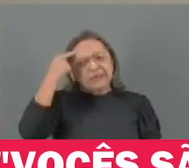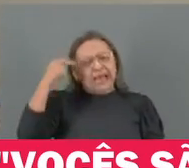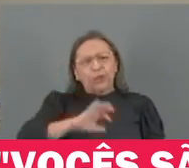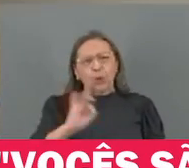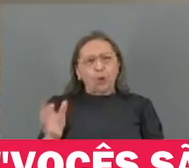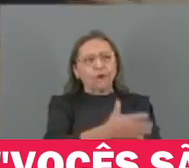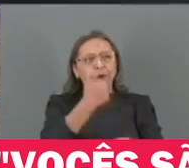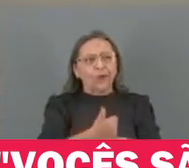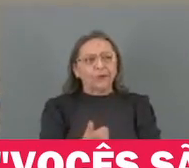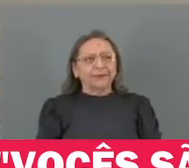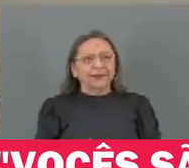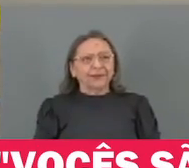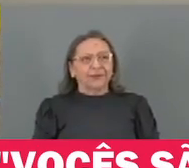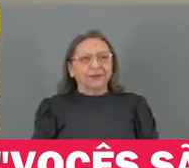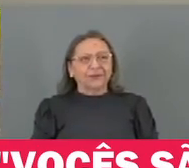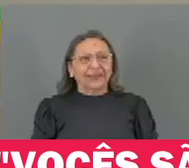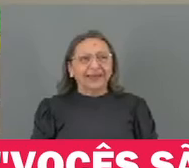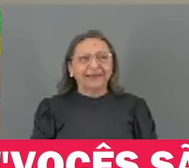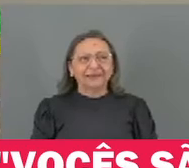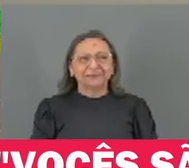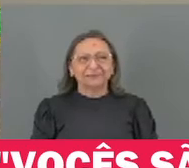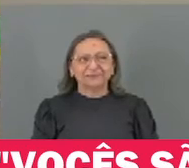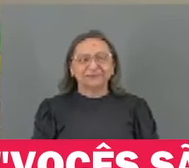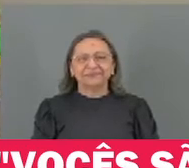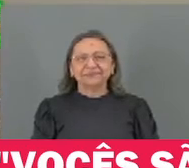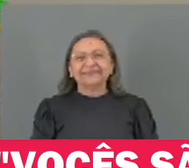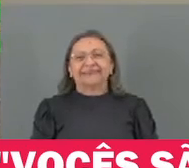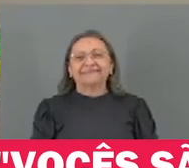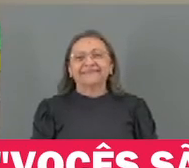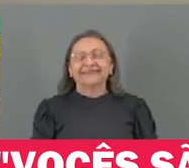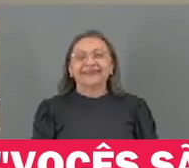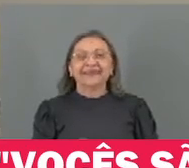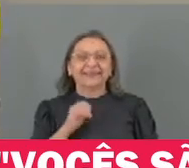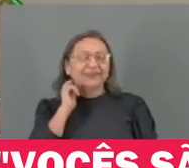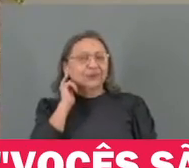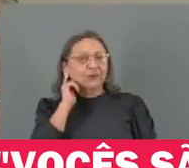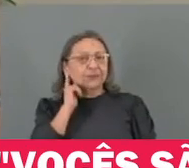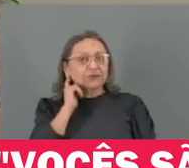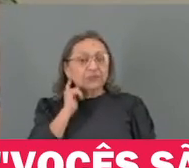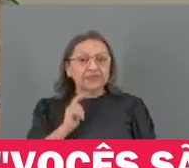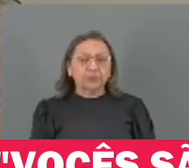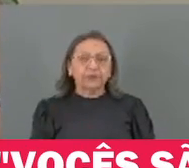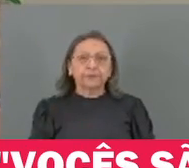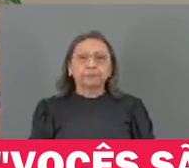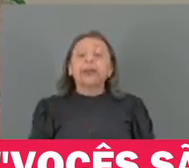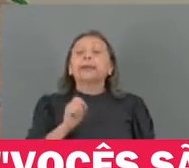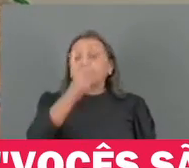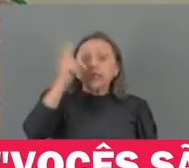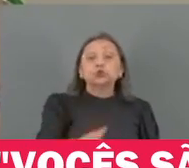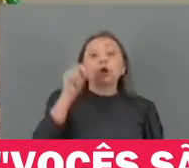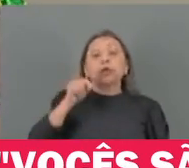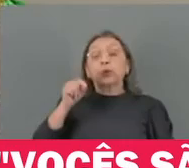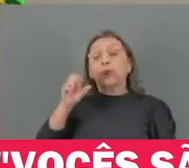houve uma tentativa. Nós temos um magistrado aqui. Mas é o seguinte, olha, agora é o seguinte, quem escolheu o